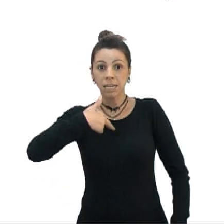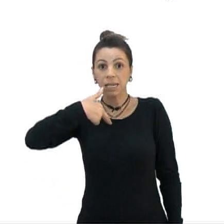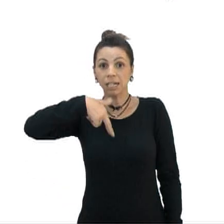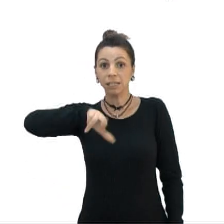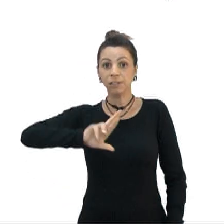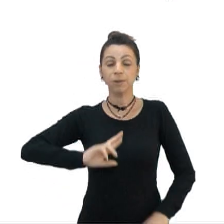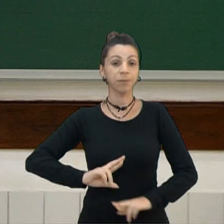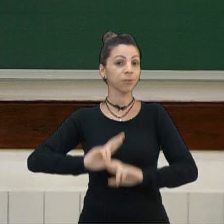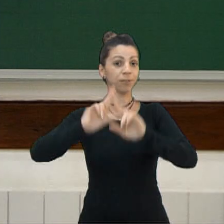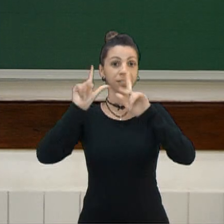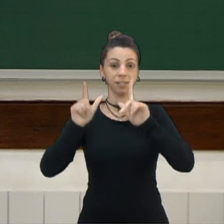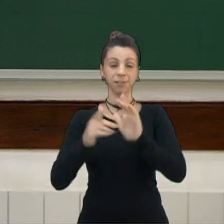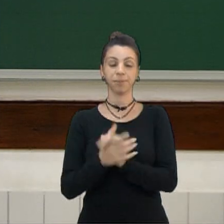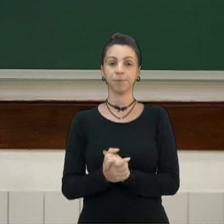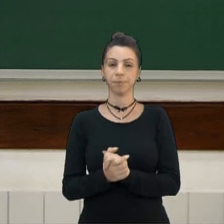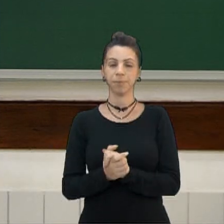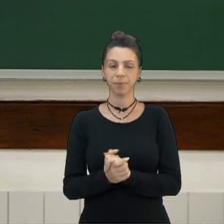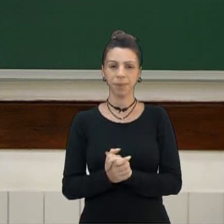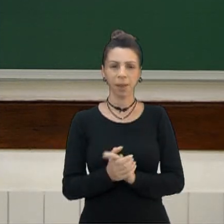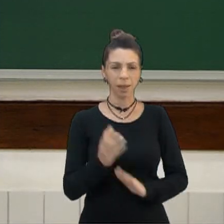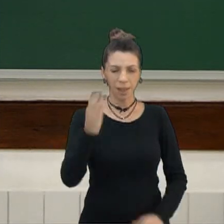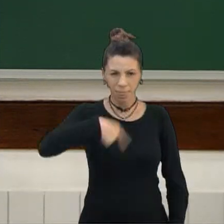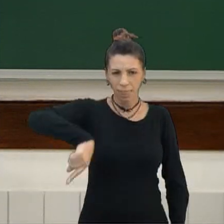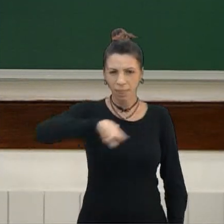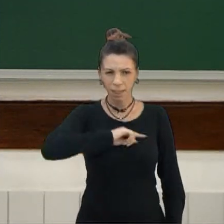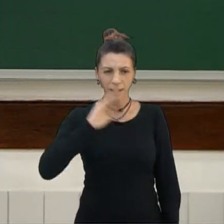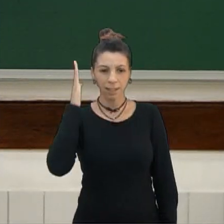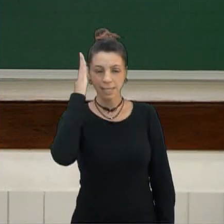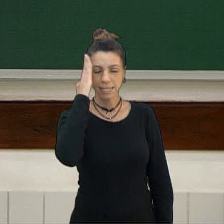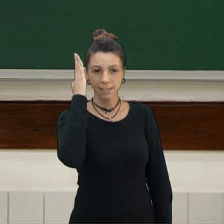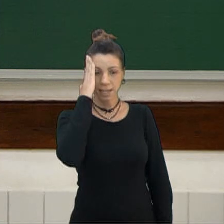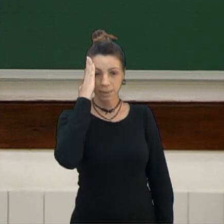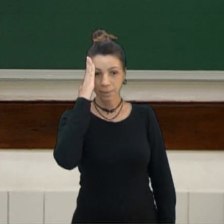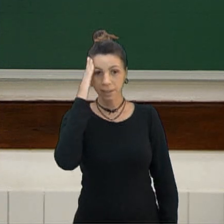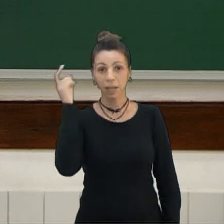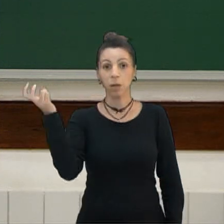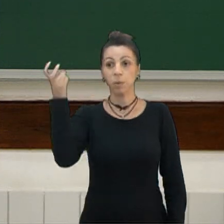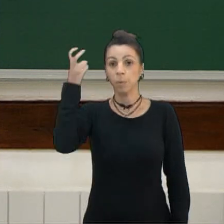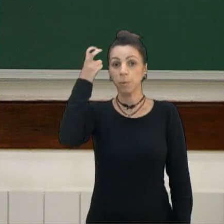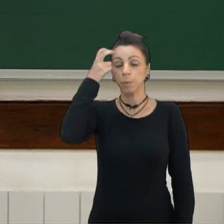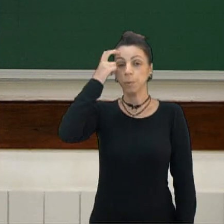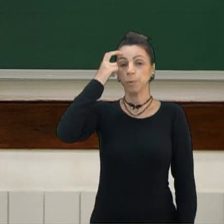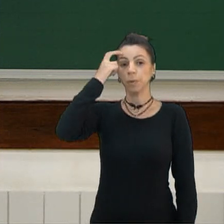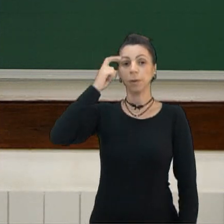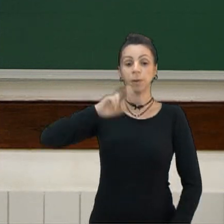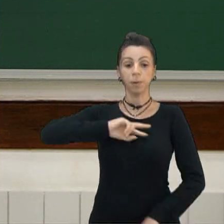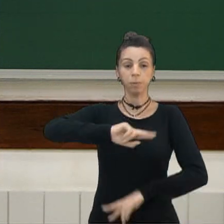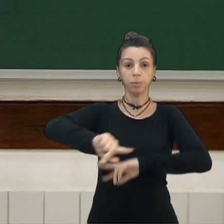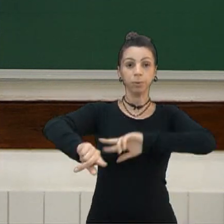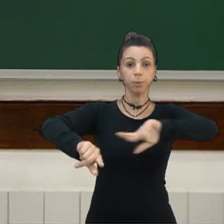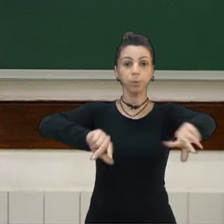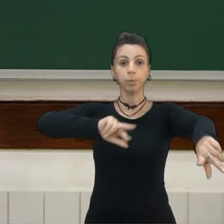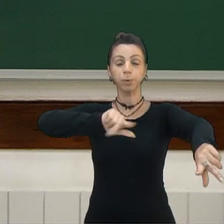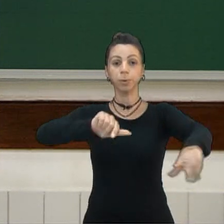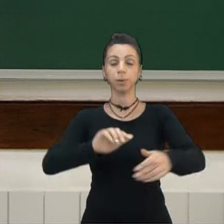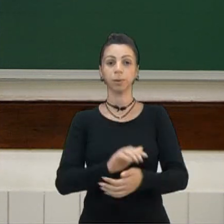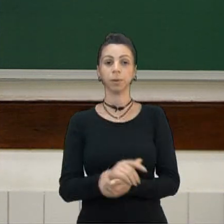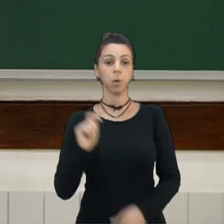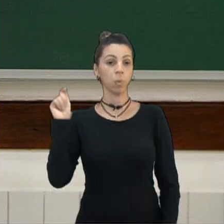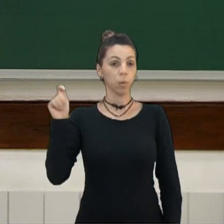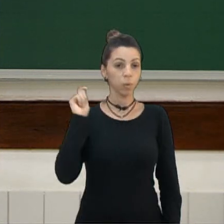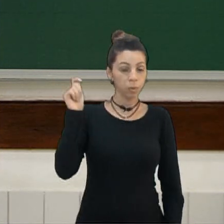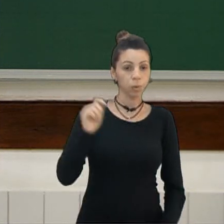sabe, né, que no Brasil nós temos diferentes tipos de culturas. Não é só cultura religiosa, nós temos a cultura do gaúcho, nós temos a cultura